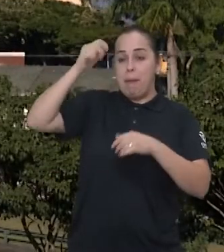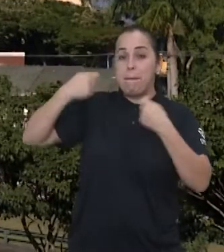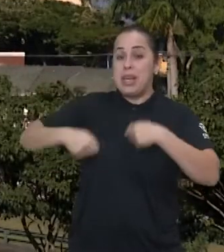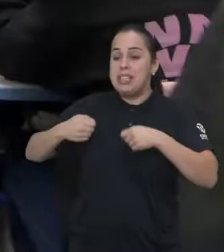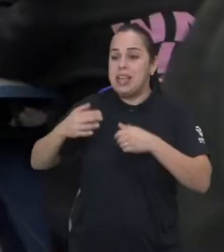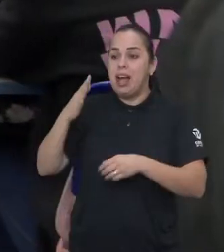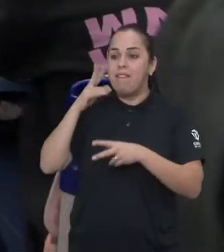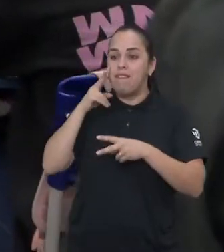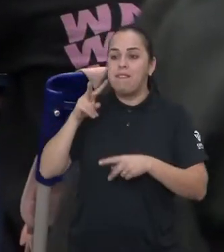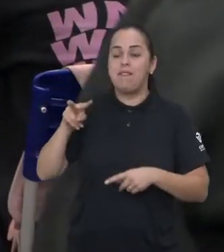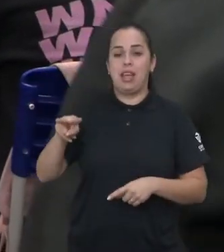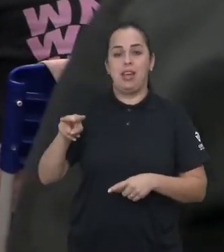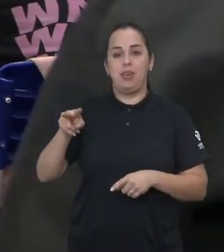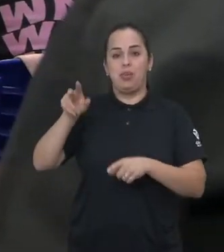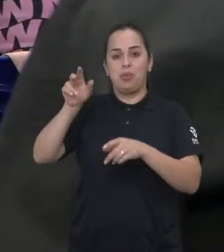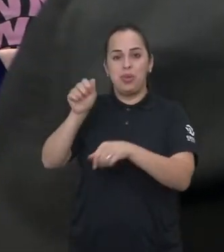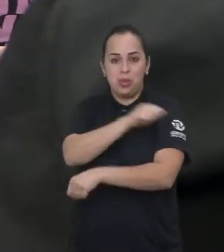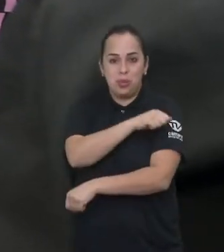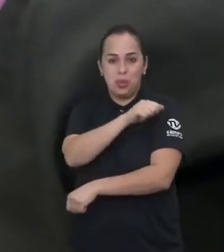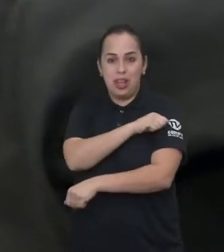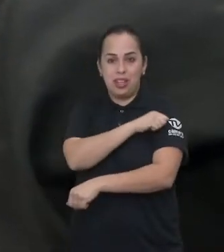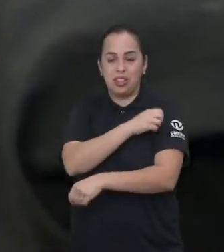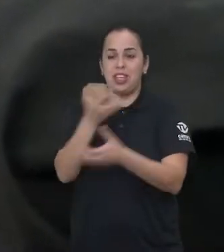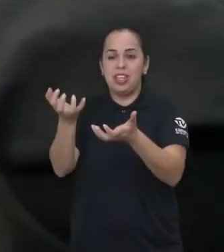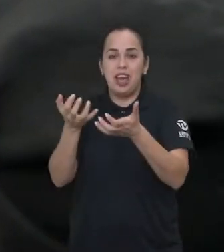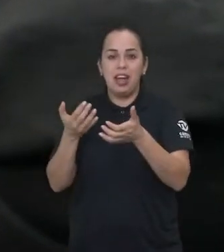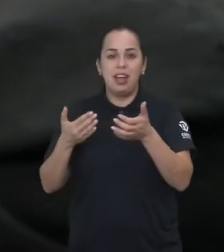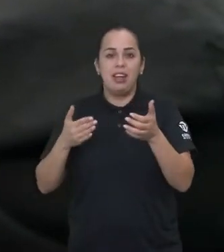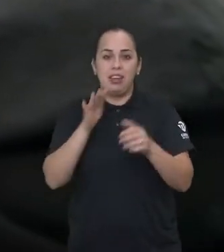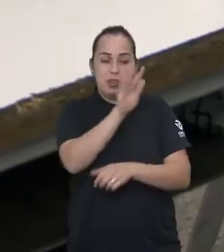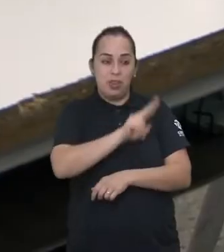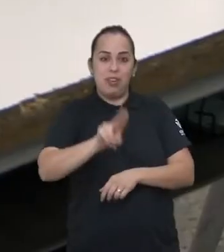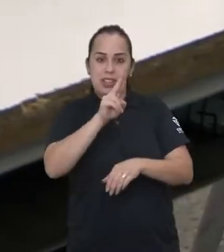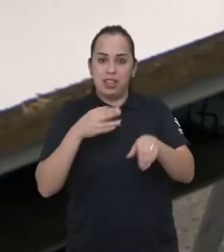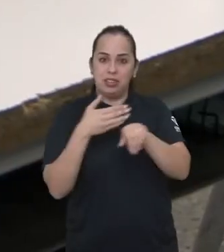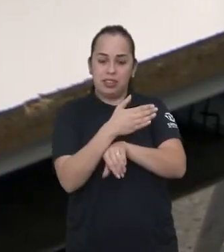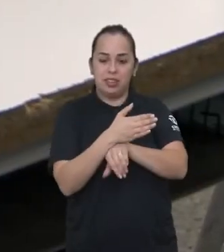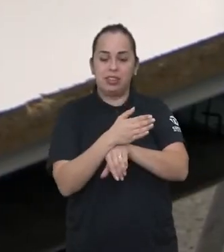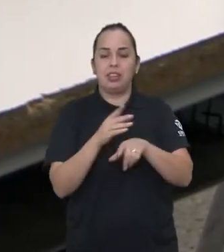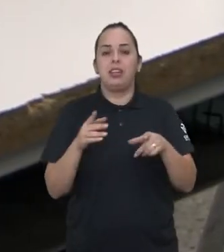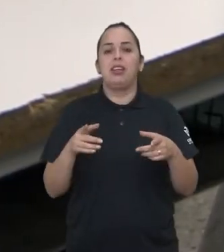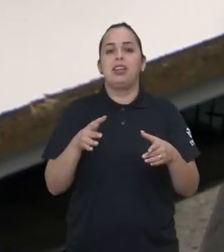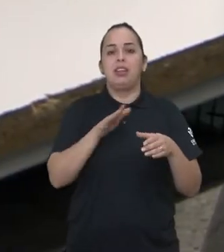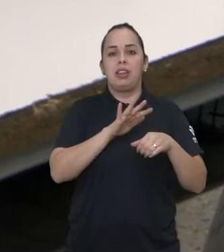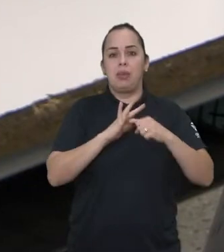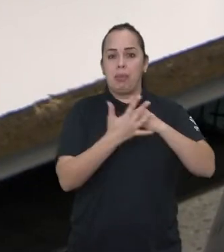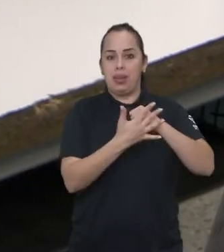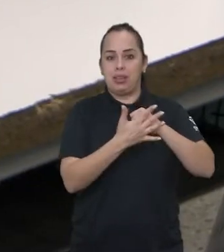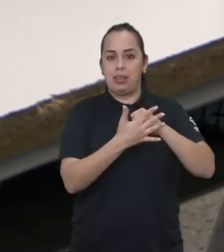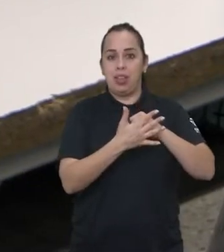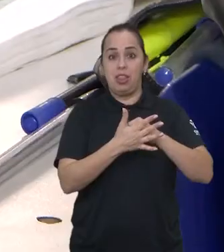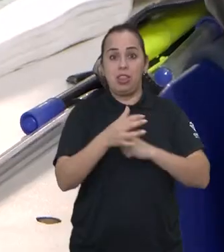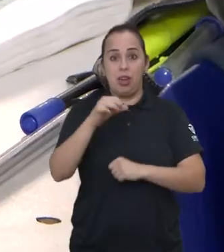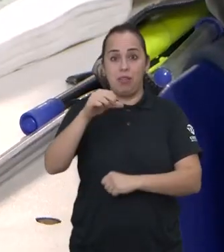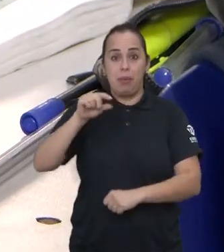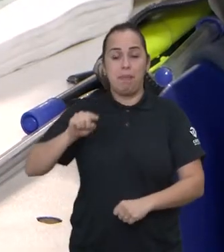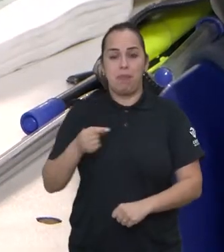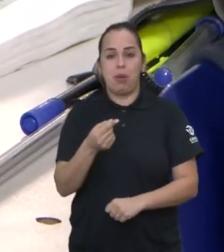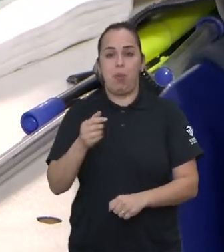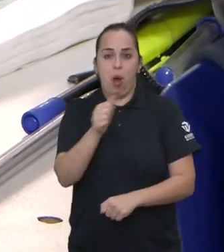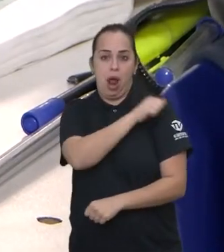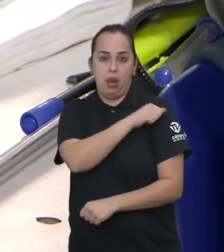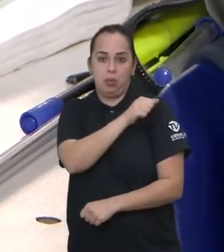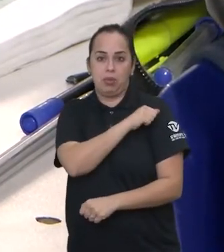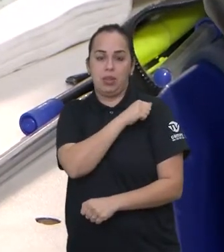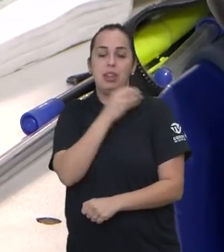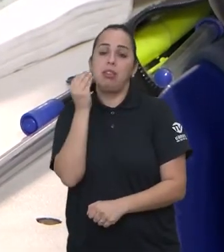precisa atender os estudantes carentes que sonham entrar em uma universidade mesmo com a pandemia só aqui em São José mais